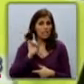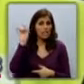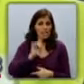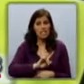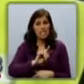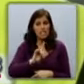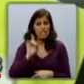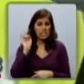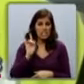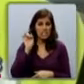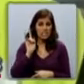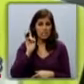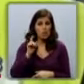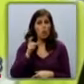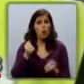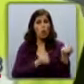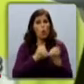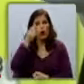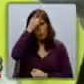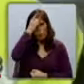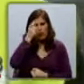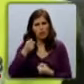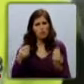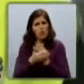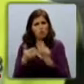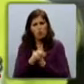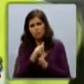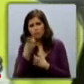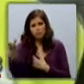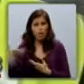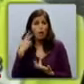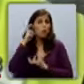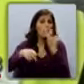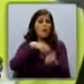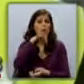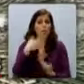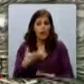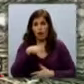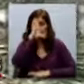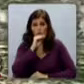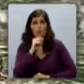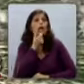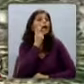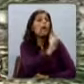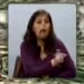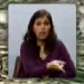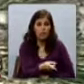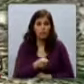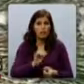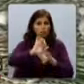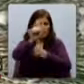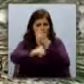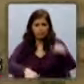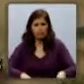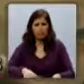tempo, vi o carro de bombeiro com mais de 5 ou 4 corpos. Estão por agora os familiares. Agora ninguém sabe que caíram sem identificação nenhuma. Destroços de haveres das